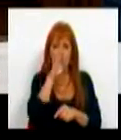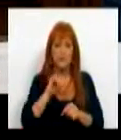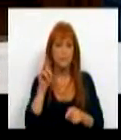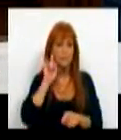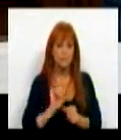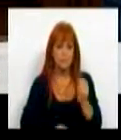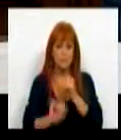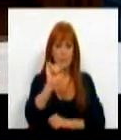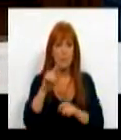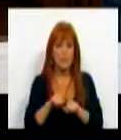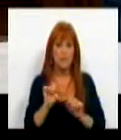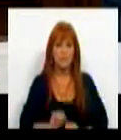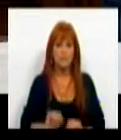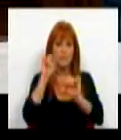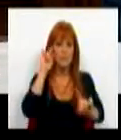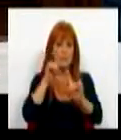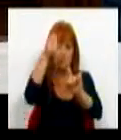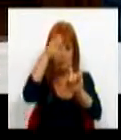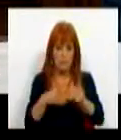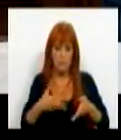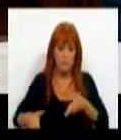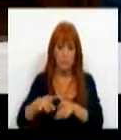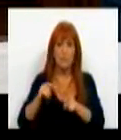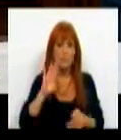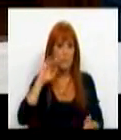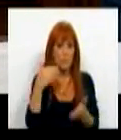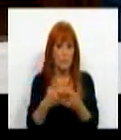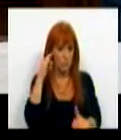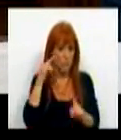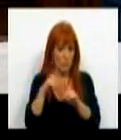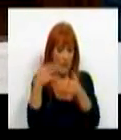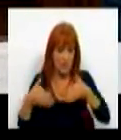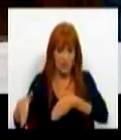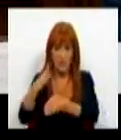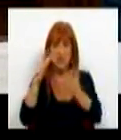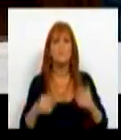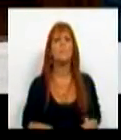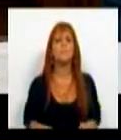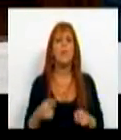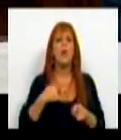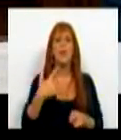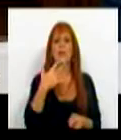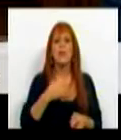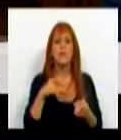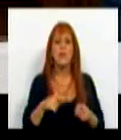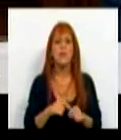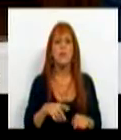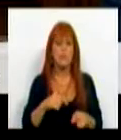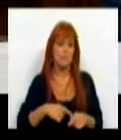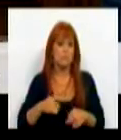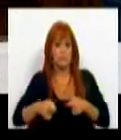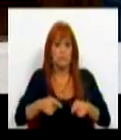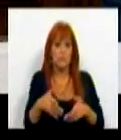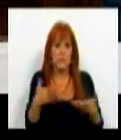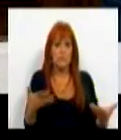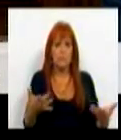dos seus valores e dos seus objetivos estratégicos, ou propósitos estratégicos. Nós acreditamos que o management, enfim,